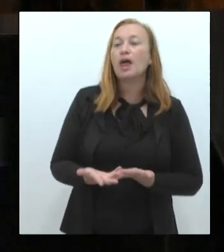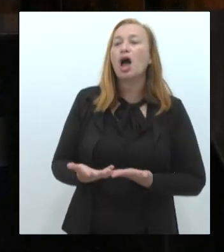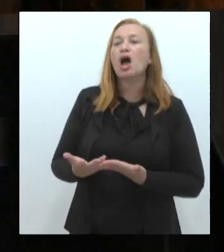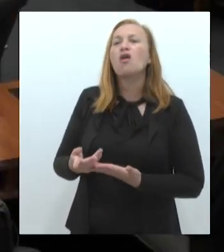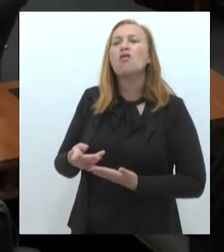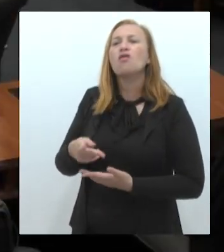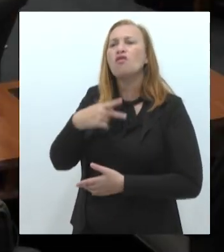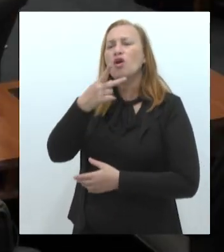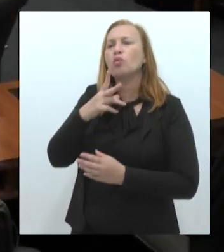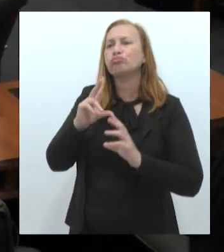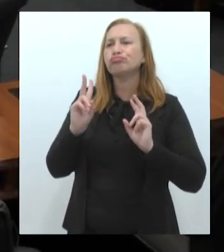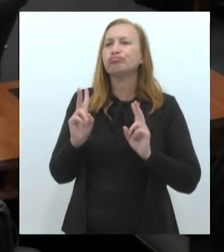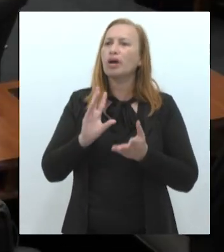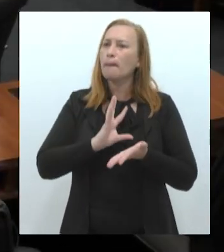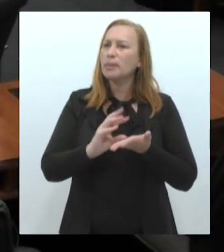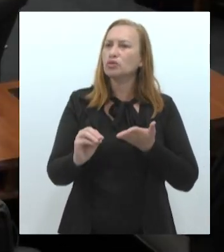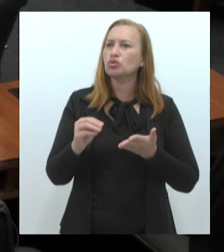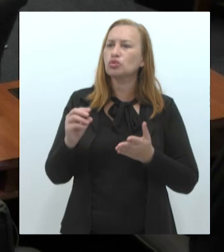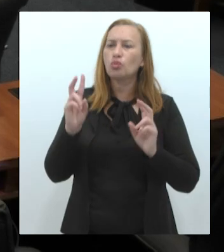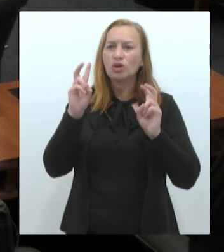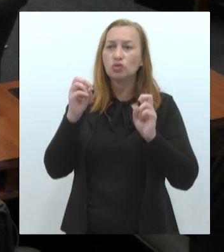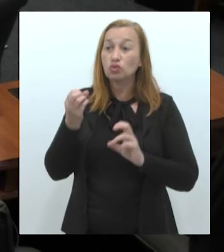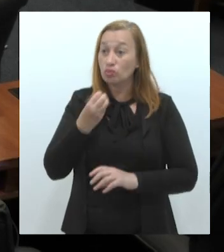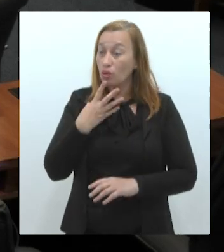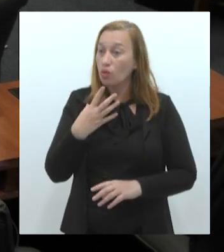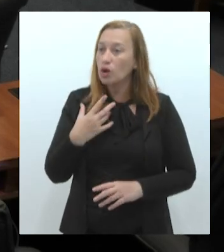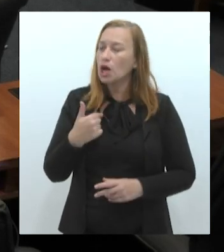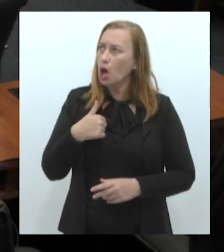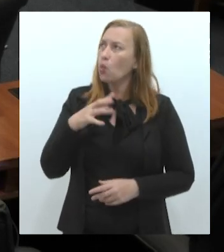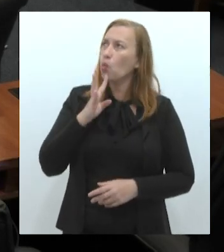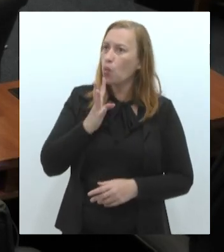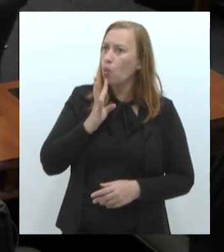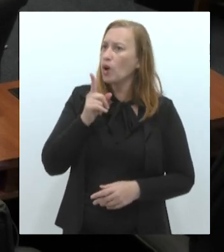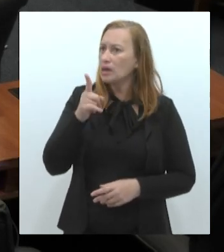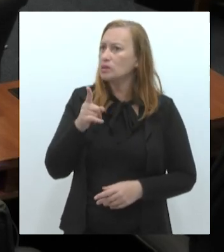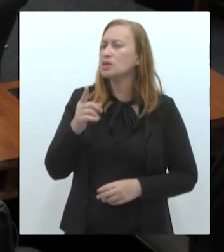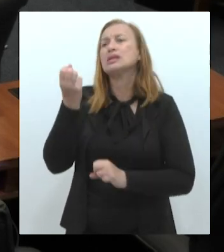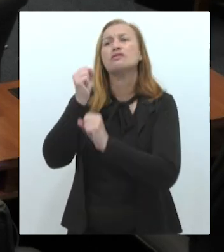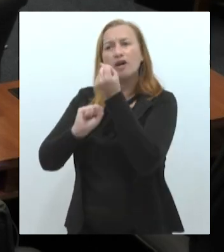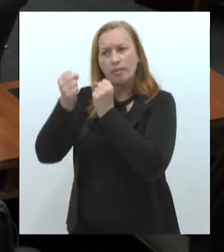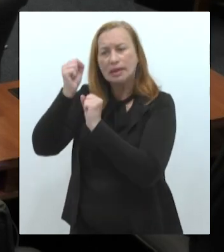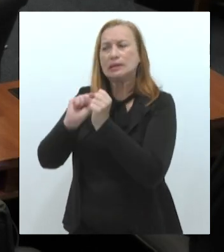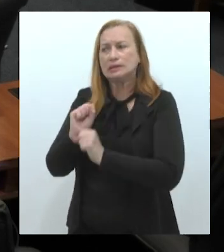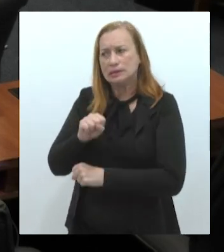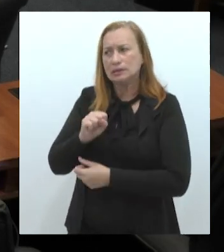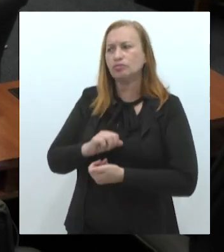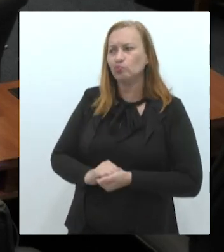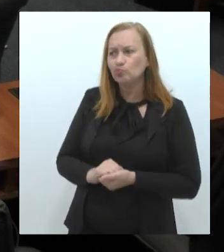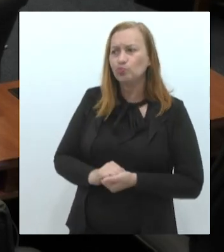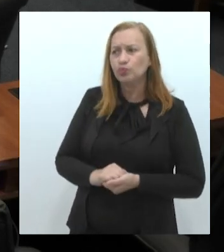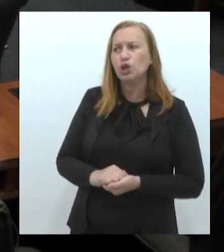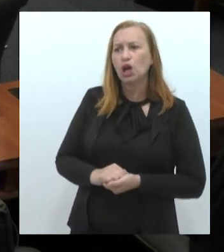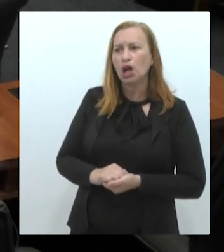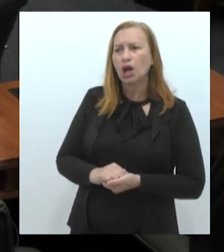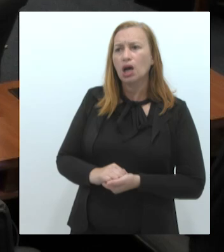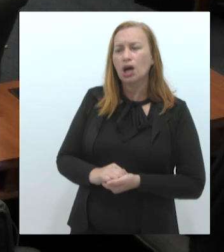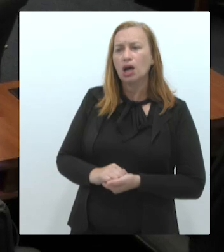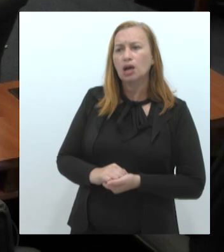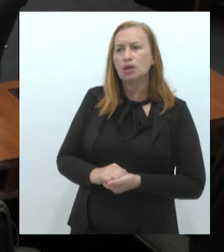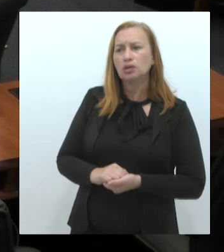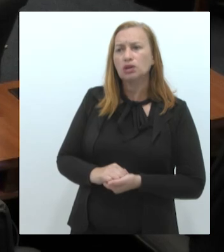um assunto pertinente. Por acaso, eu conheço essa fábrica. Eu, que atendo as